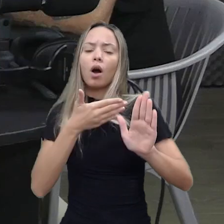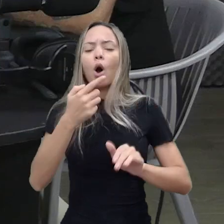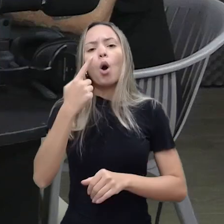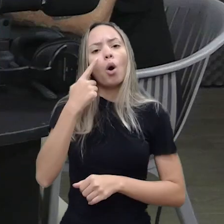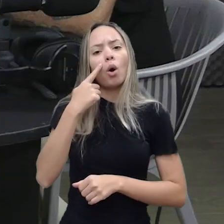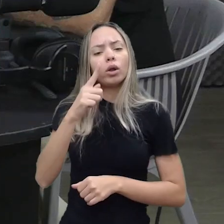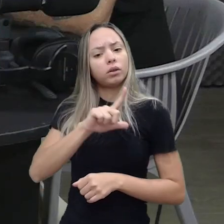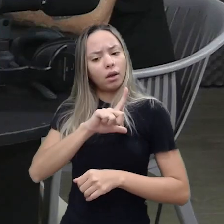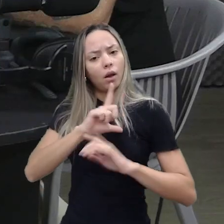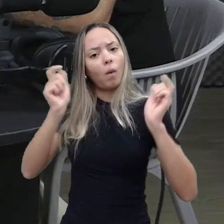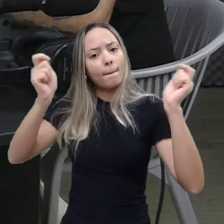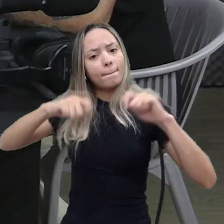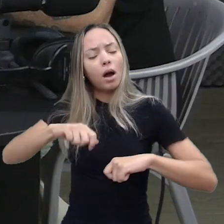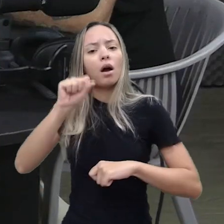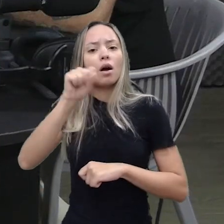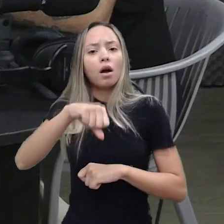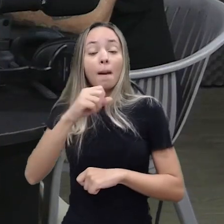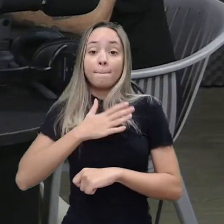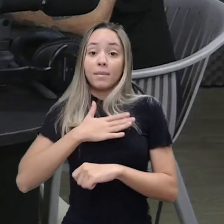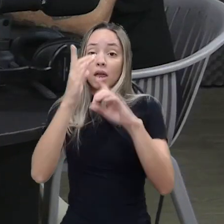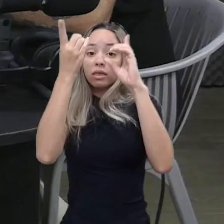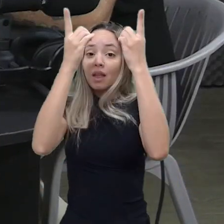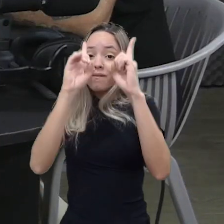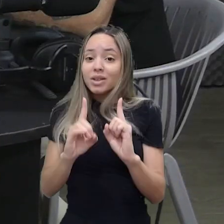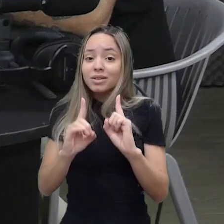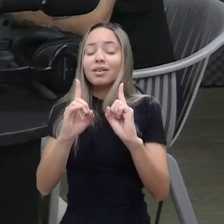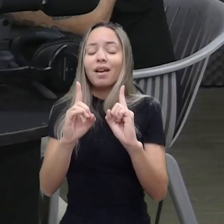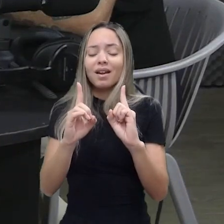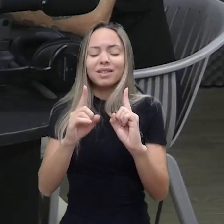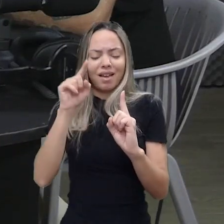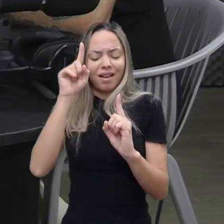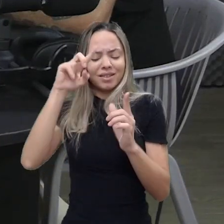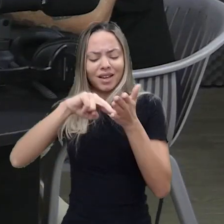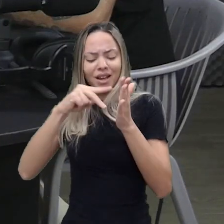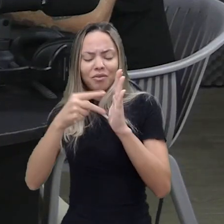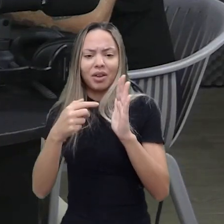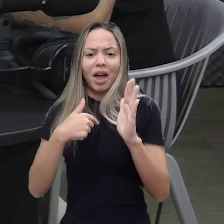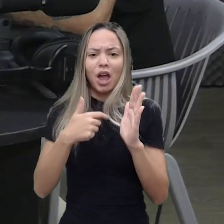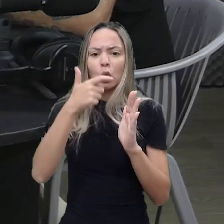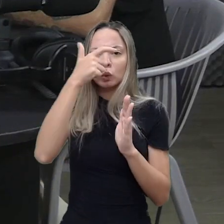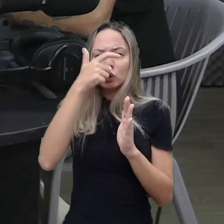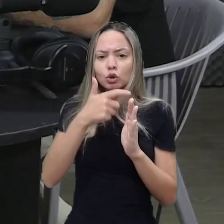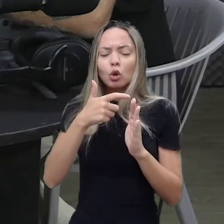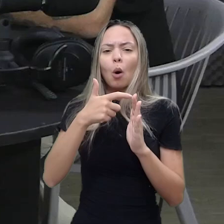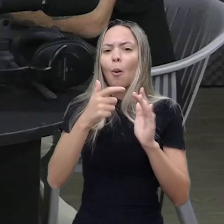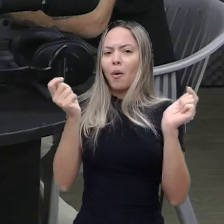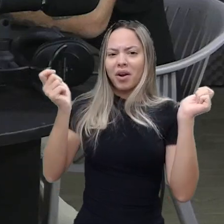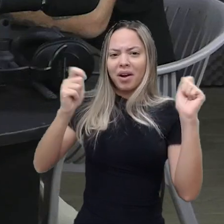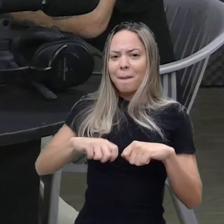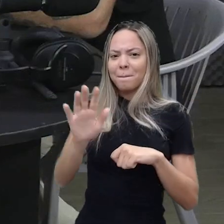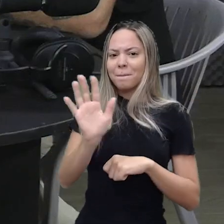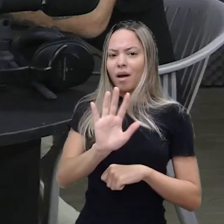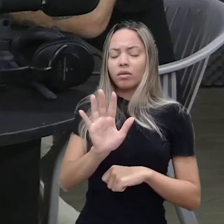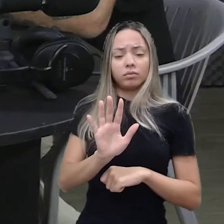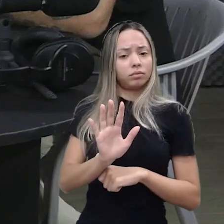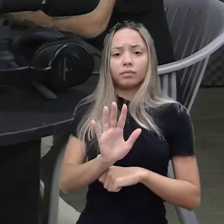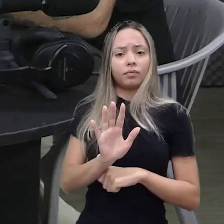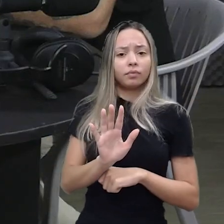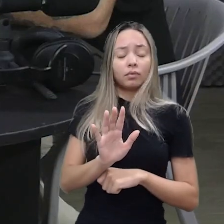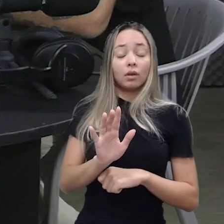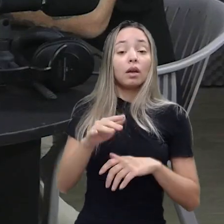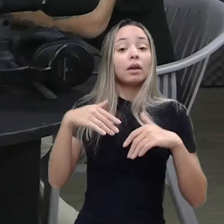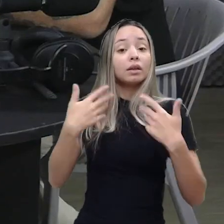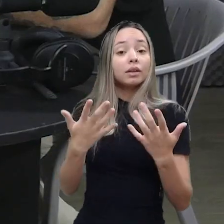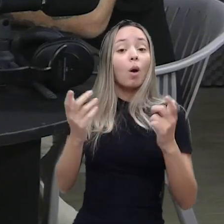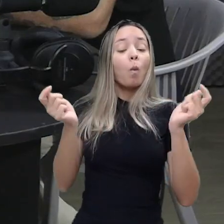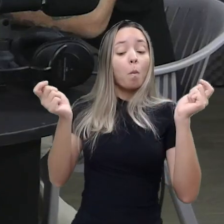minha deficiência, ela não me torna incapaz para... O que me torna incapaz é justamente